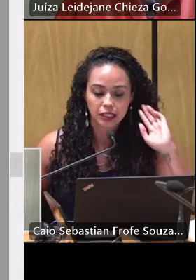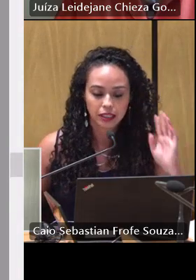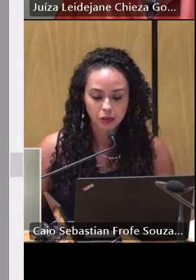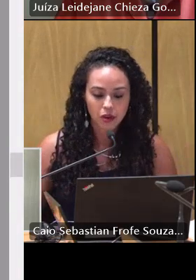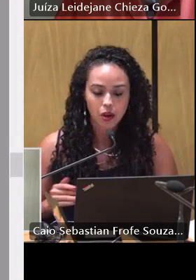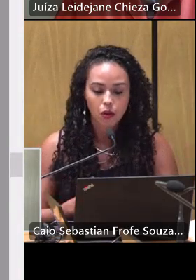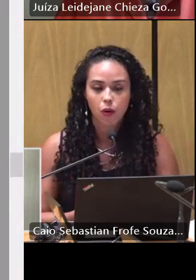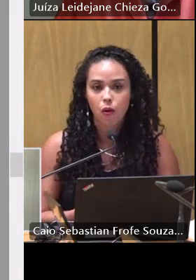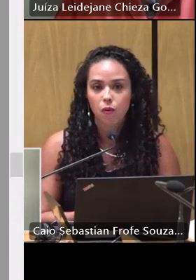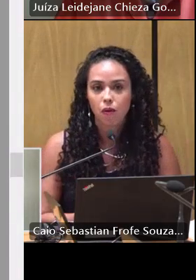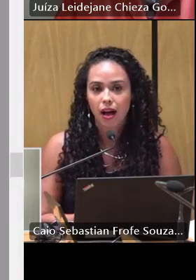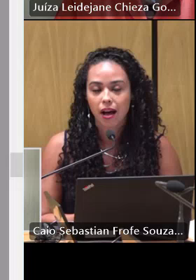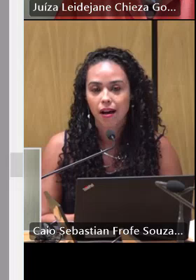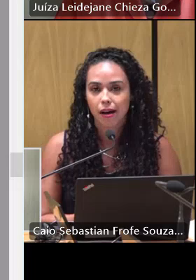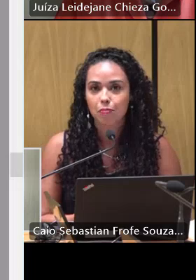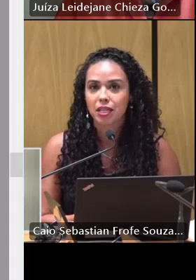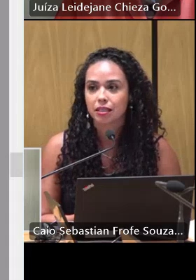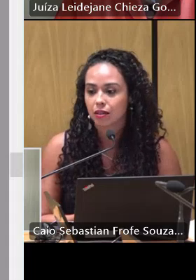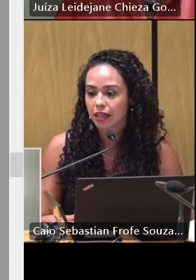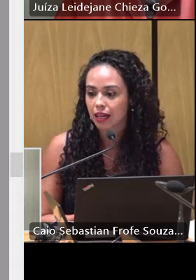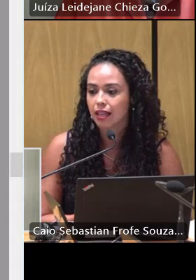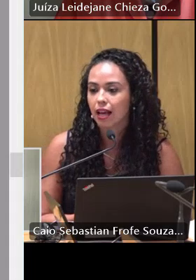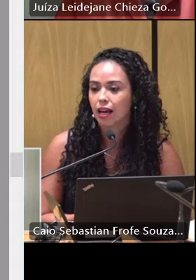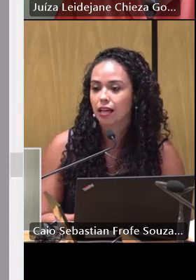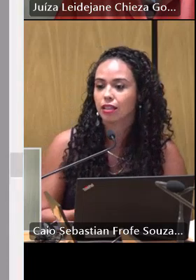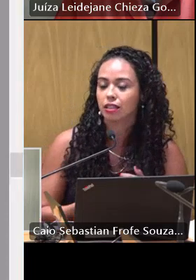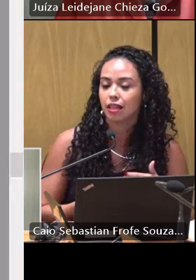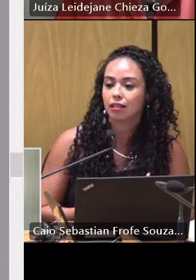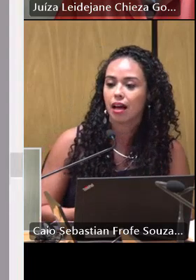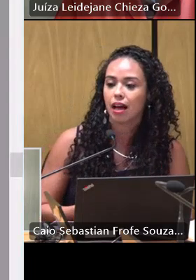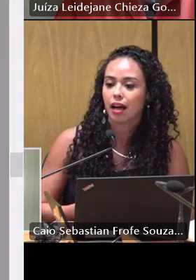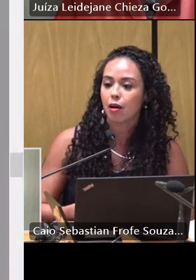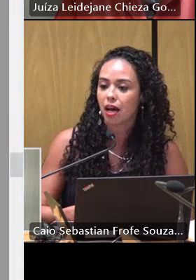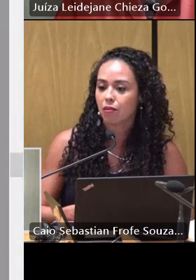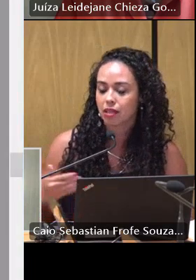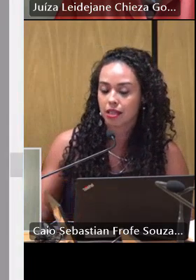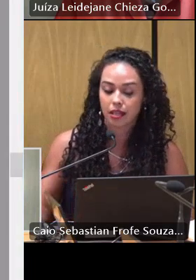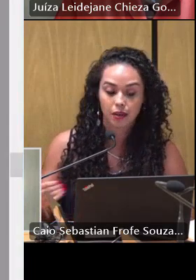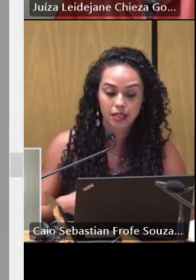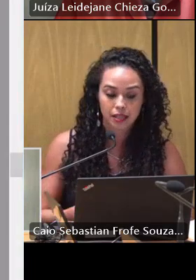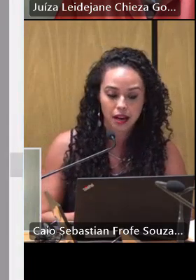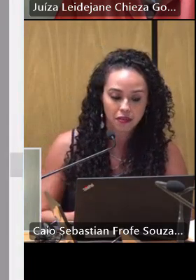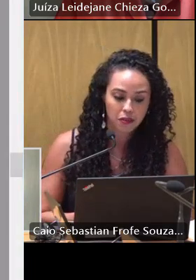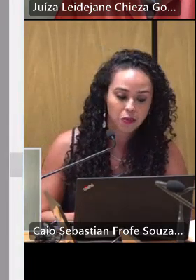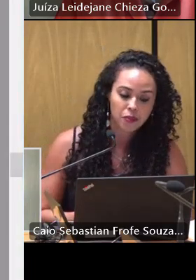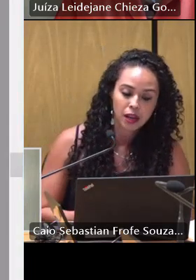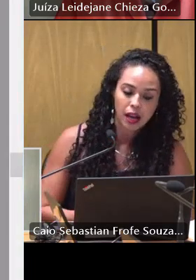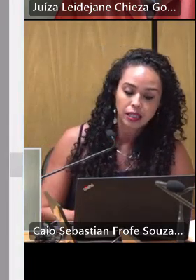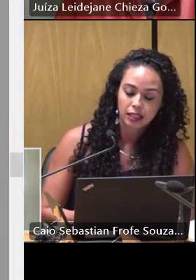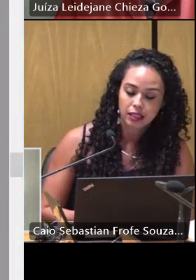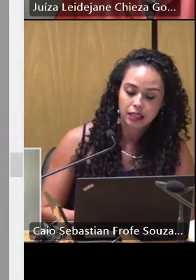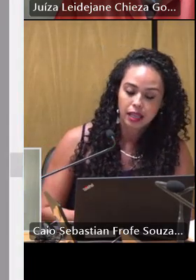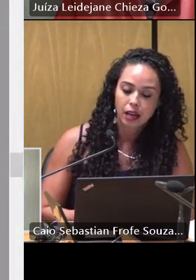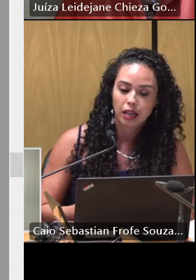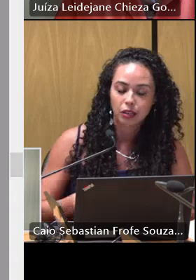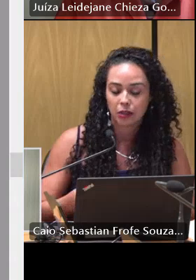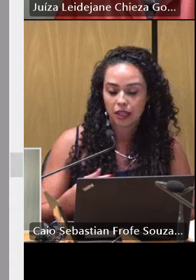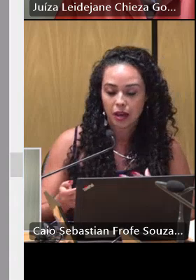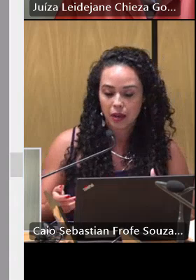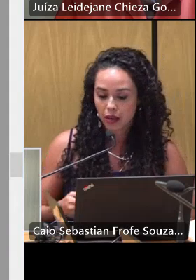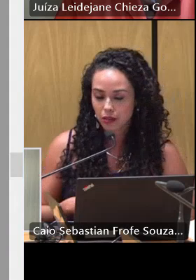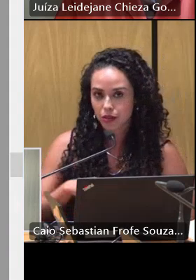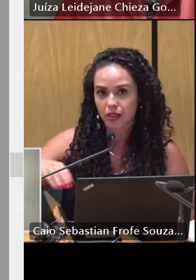1831 com a pressão da Inglaterra né de tentar acabar com esse com esse tráfico a gente tem a